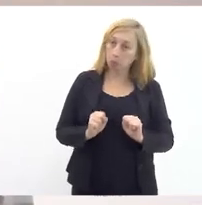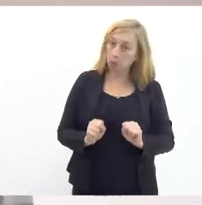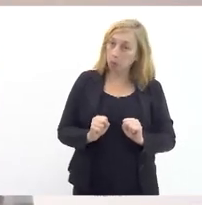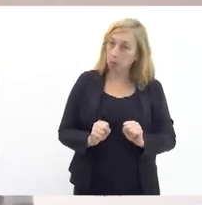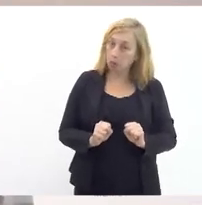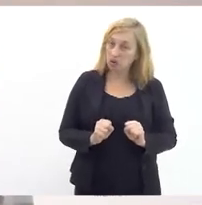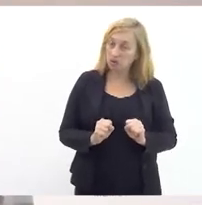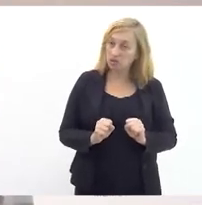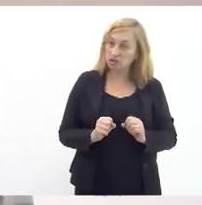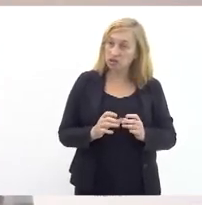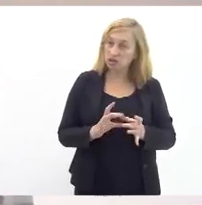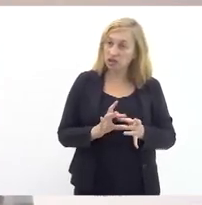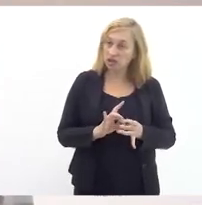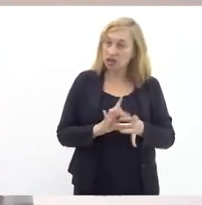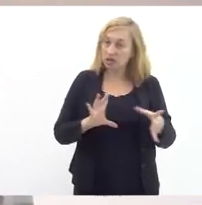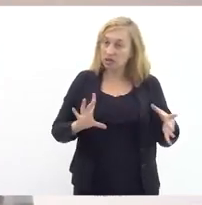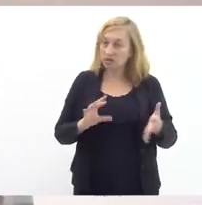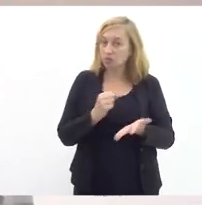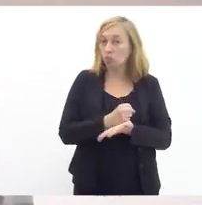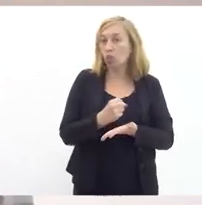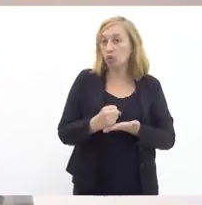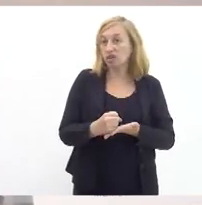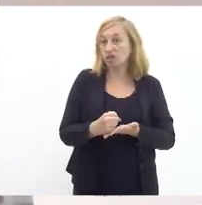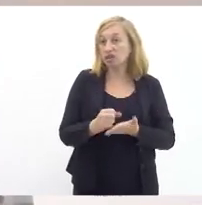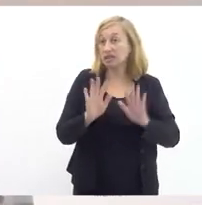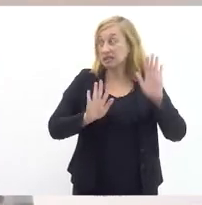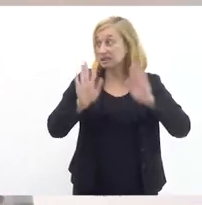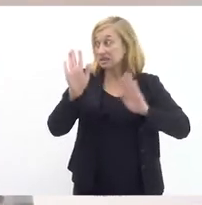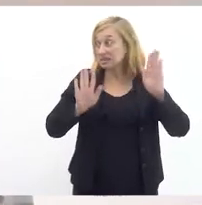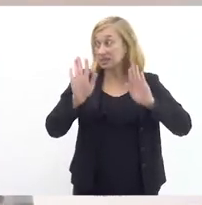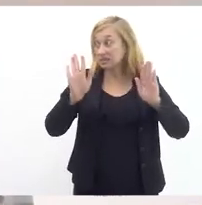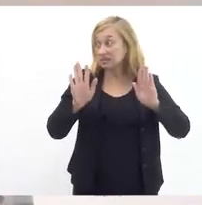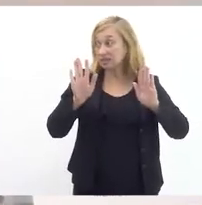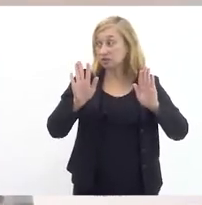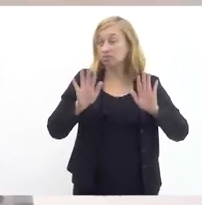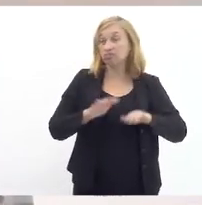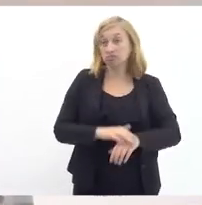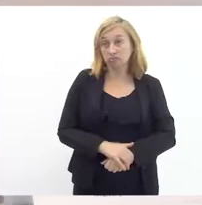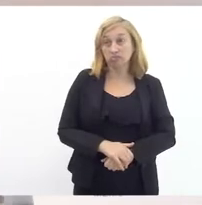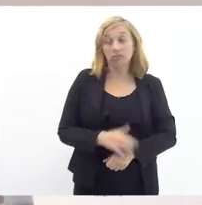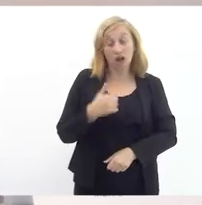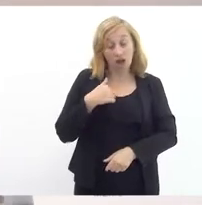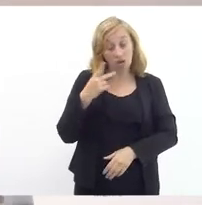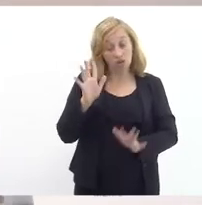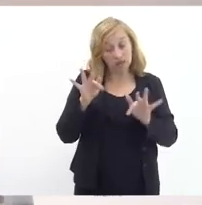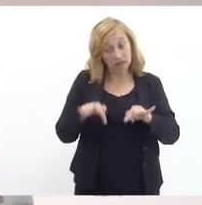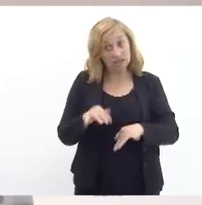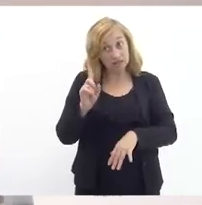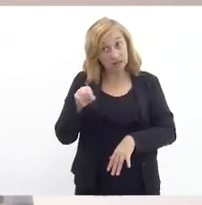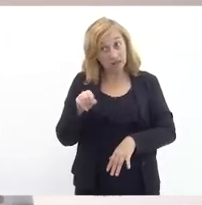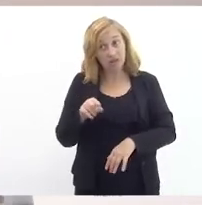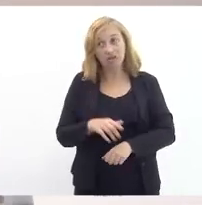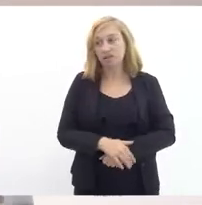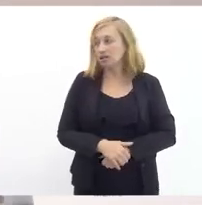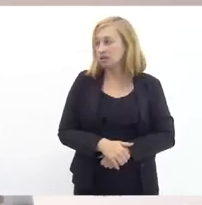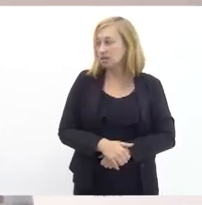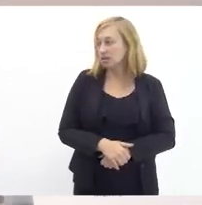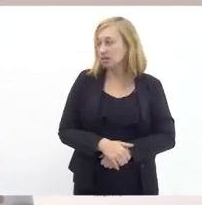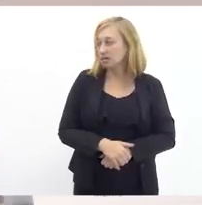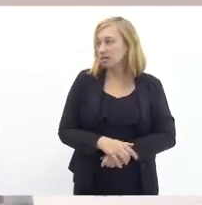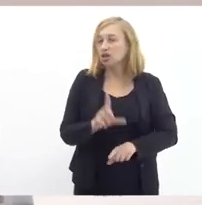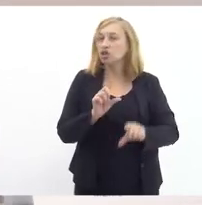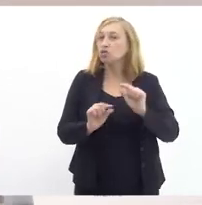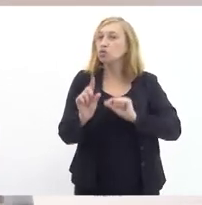do contrato e uma licitação, aí eu concluo, né? Aí eu concluo. E uma licitação para a